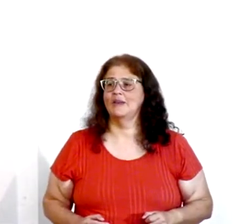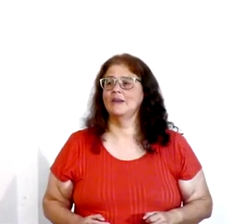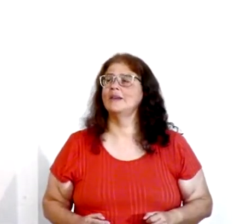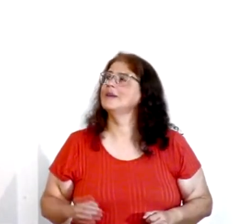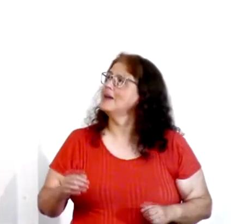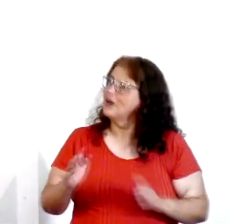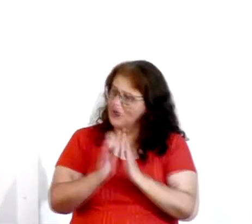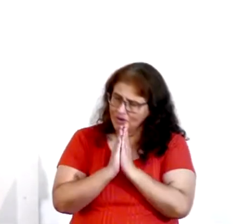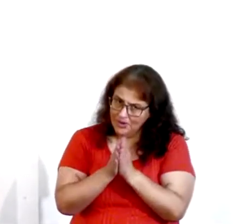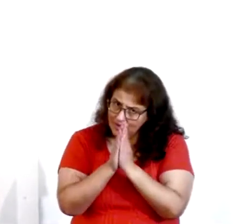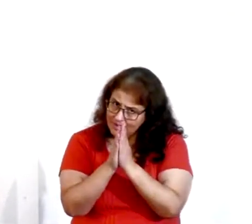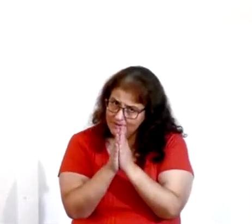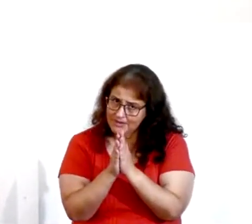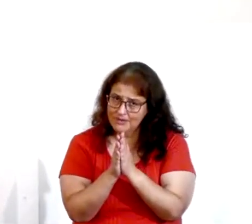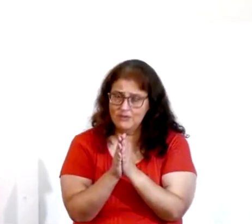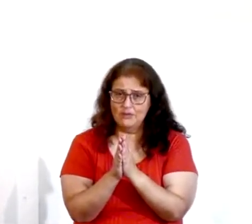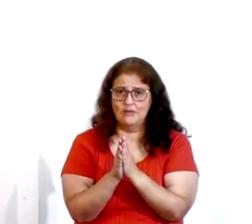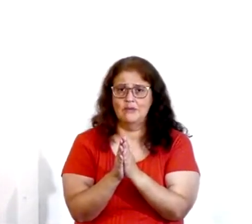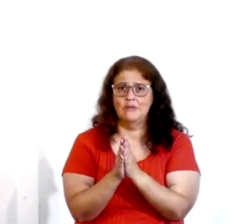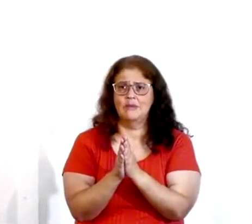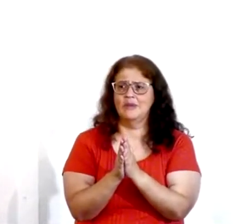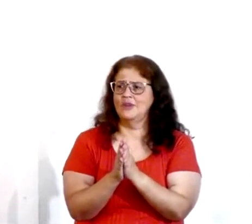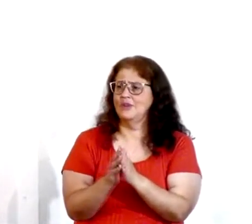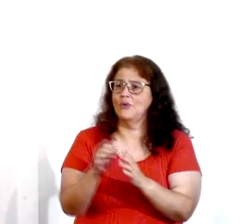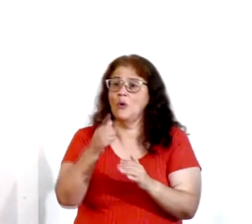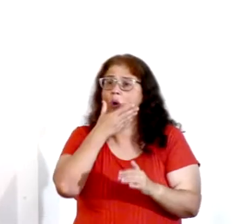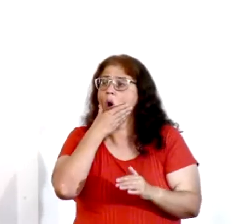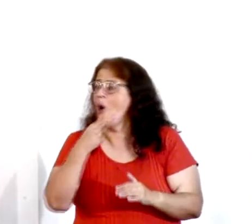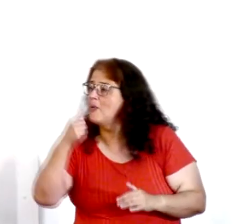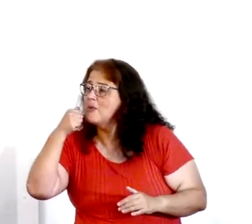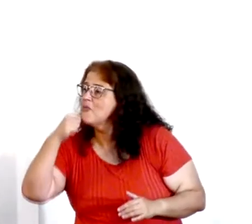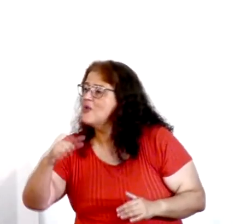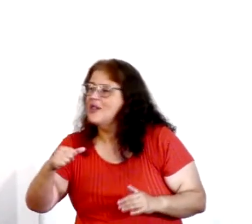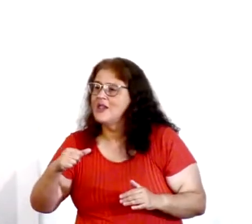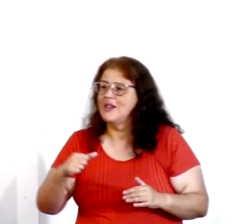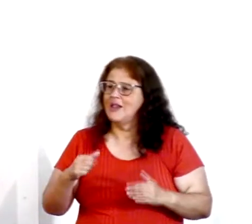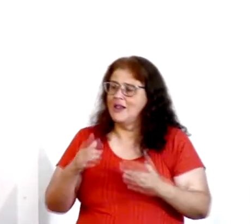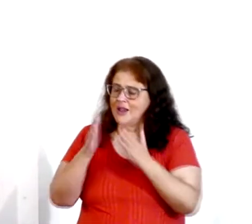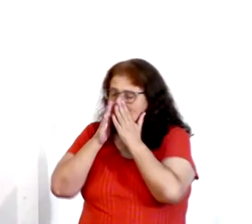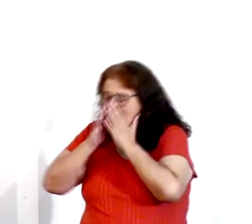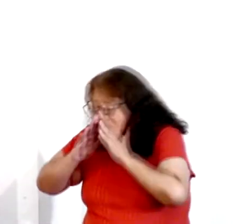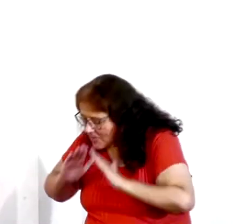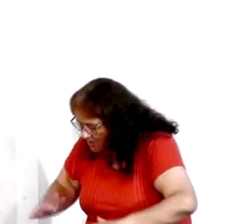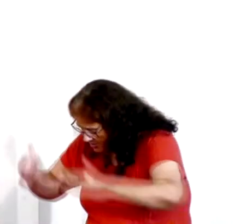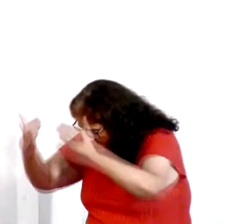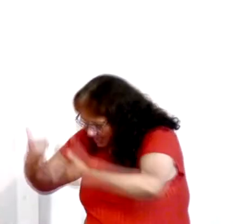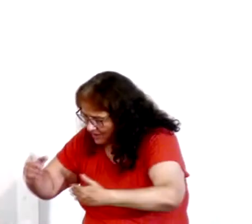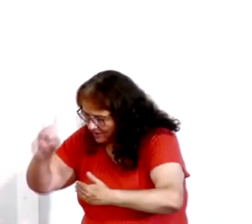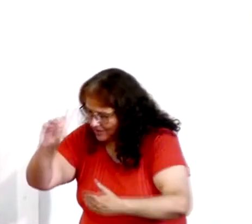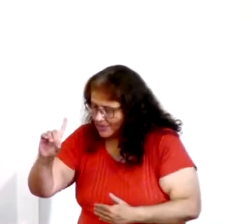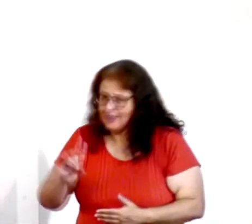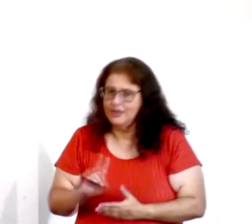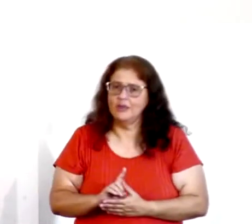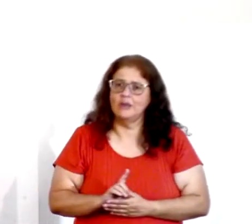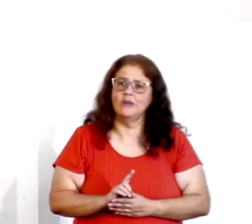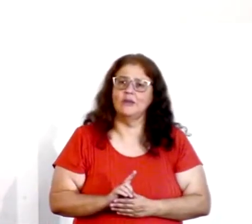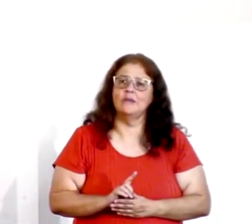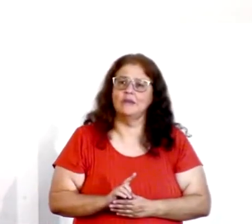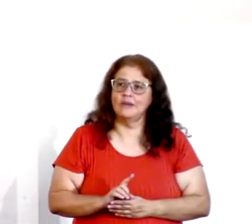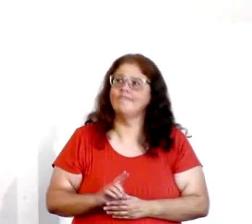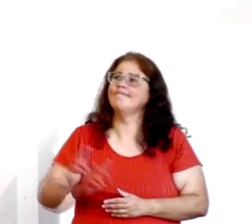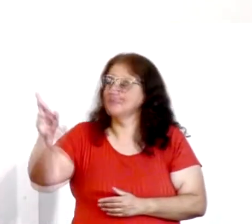a oração de um homem, de uma mulher, quebrantado diante da presença de Deus, será